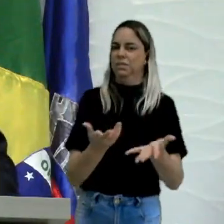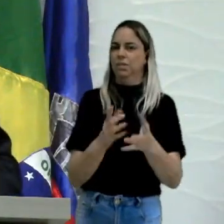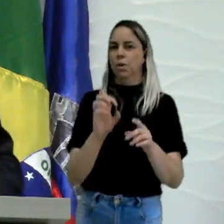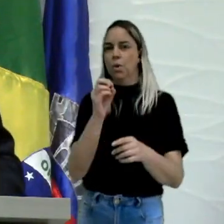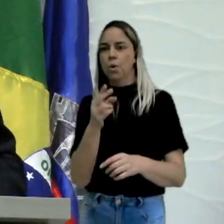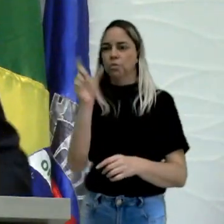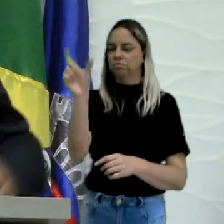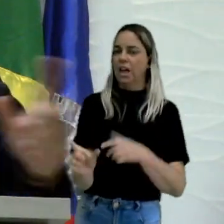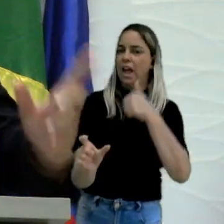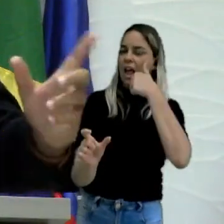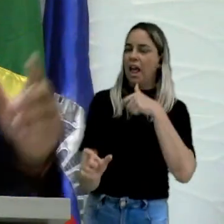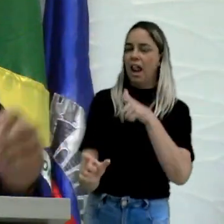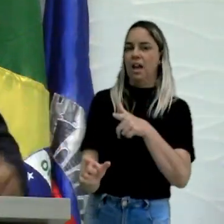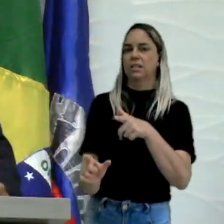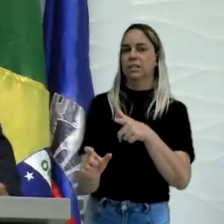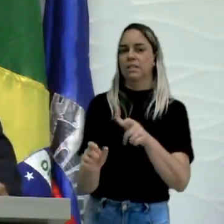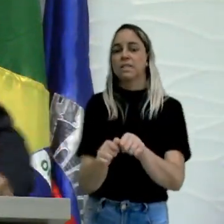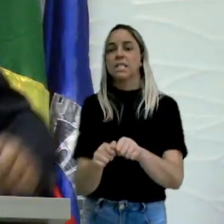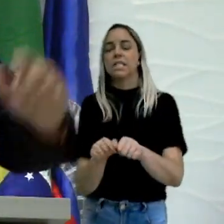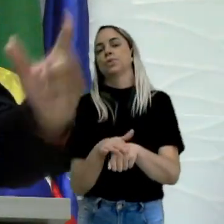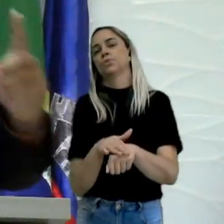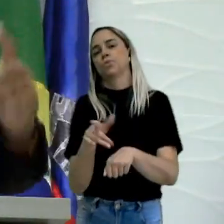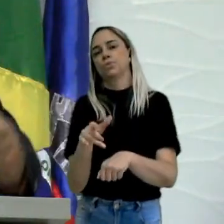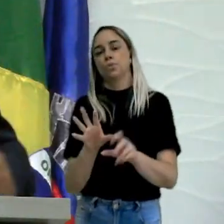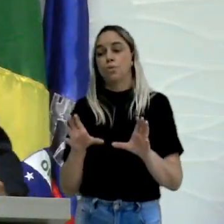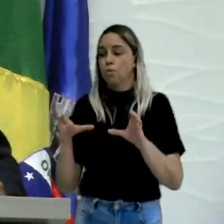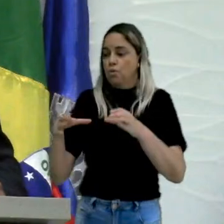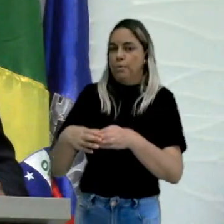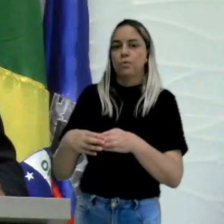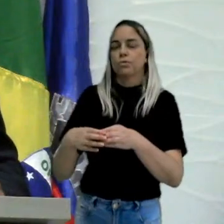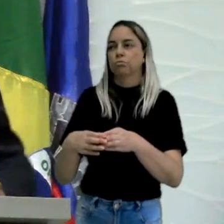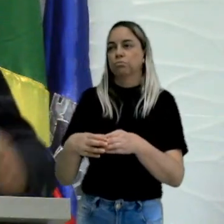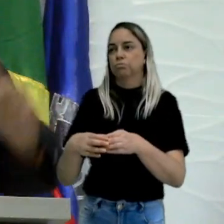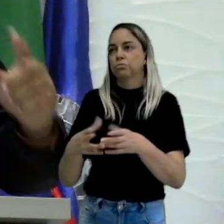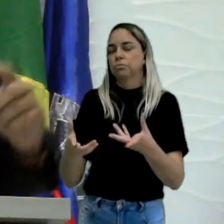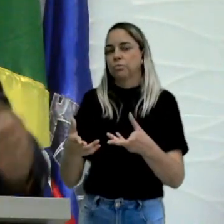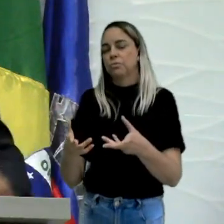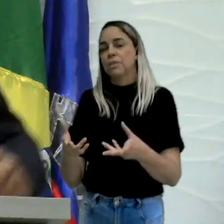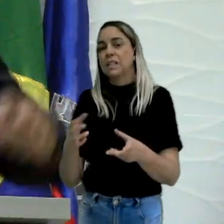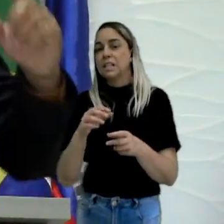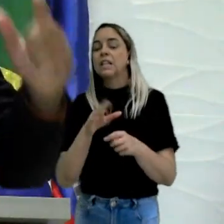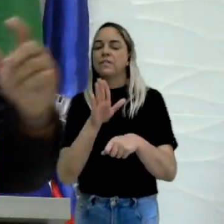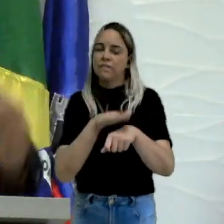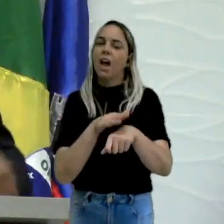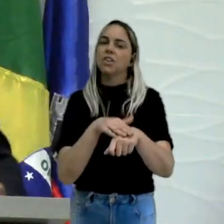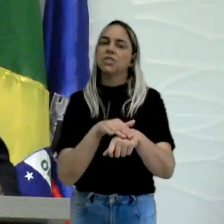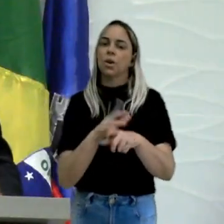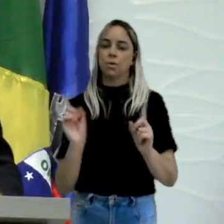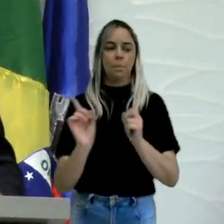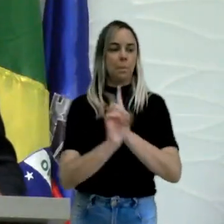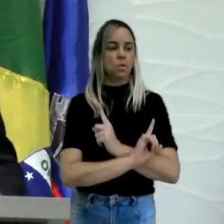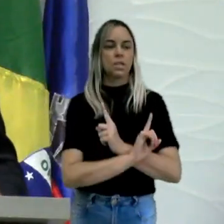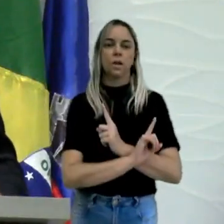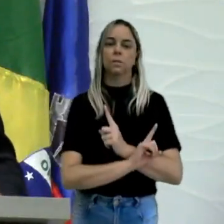fazendo. É o grupo, que é um grupo aqui que se faz, o grupo da